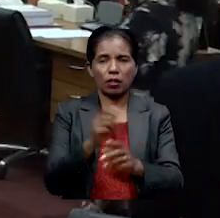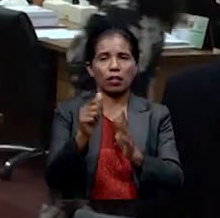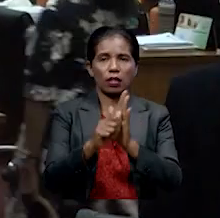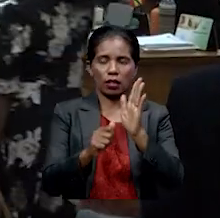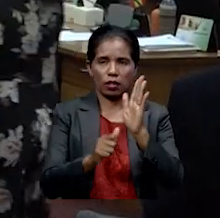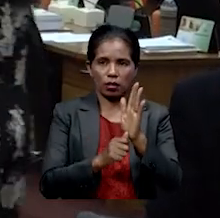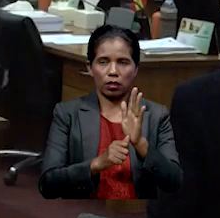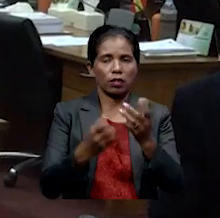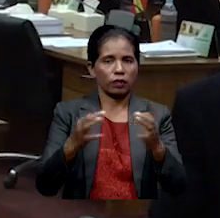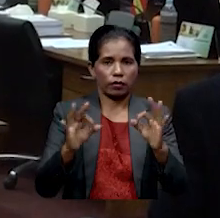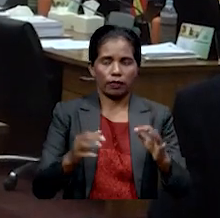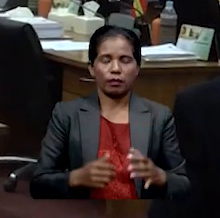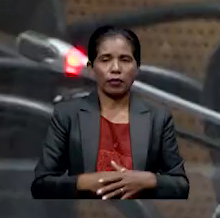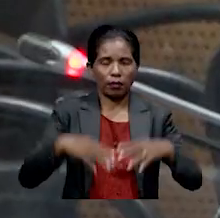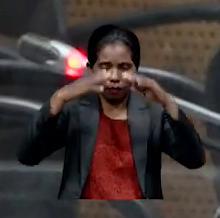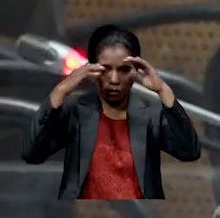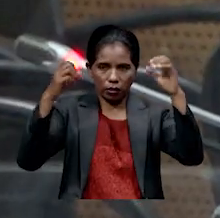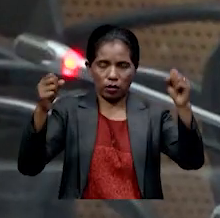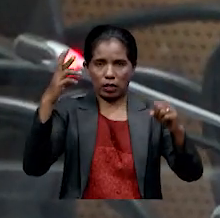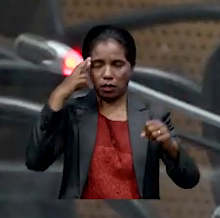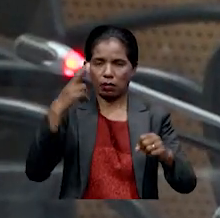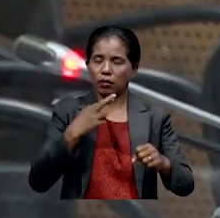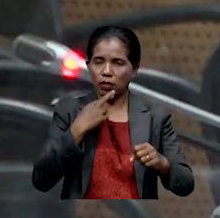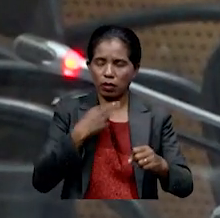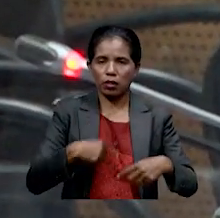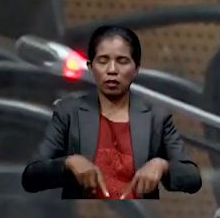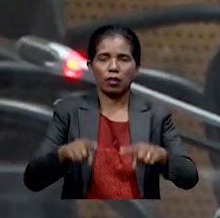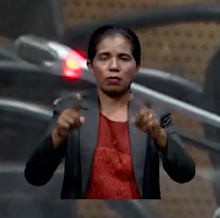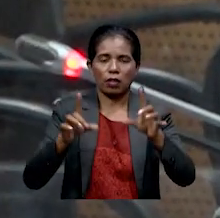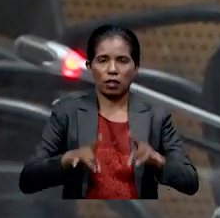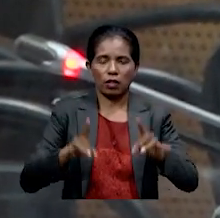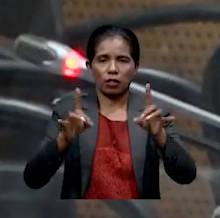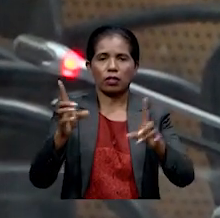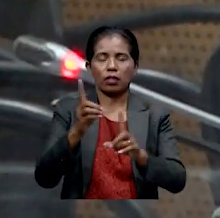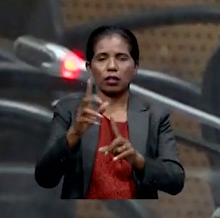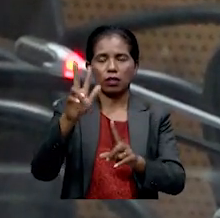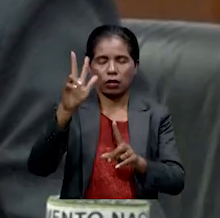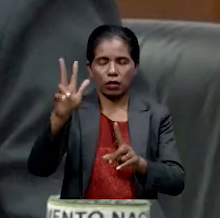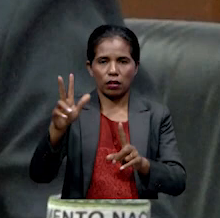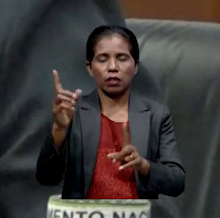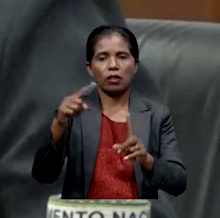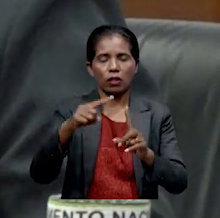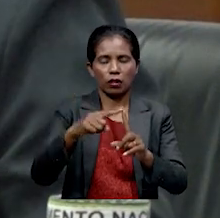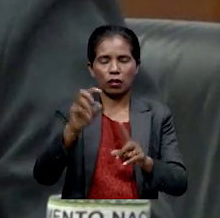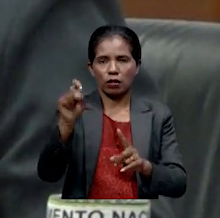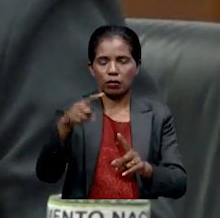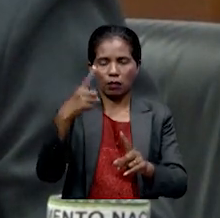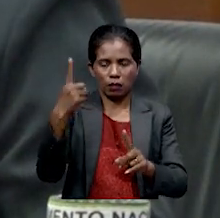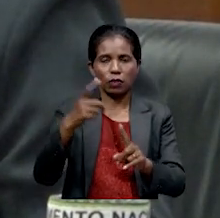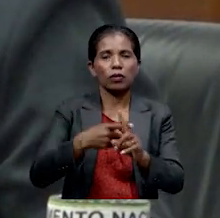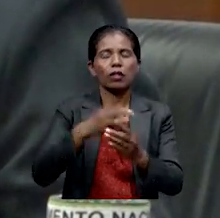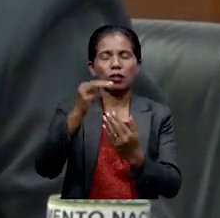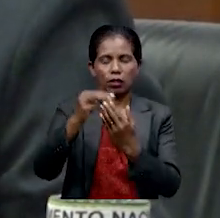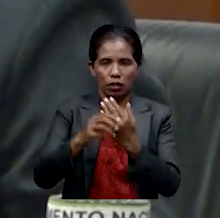dia e que trata o Presidente José Ramos Horta se desloca para a Austrália e a Loron Tolut ou Loron Sanulures em ida fula setembro.